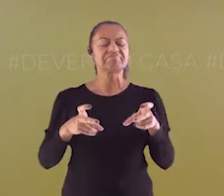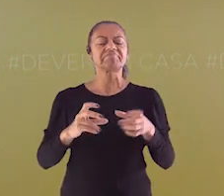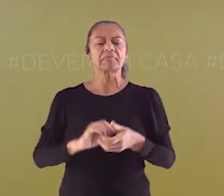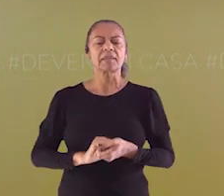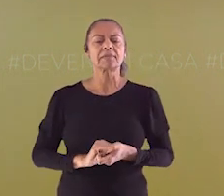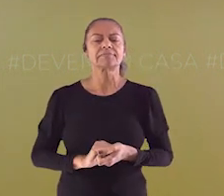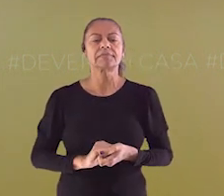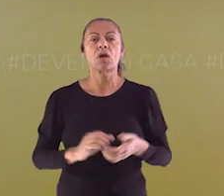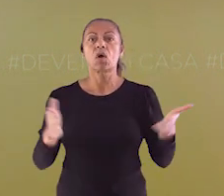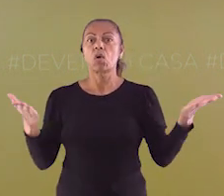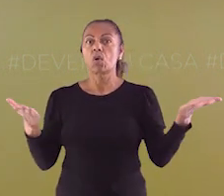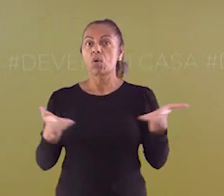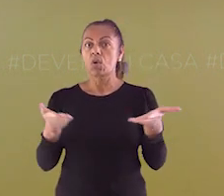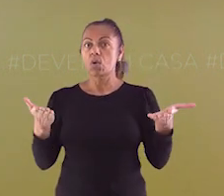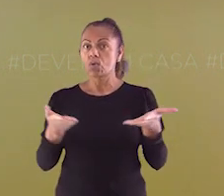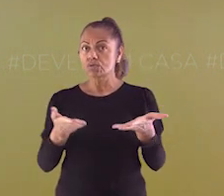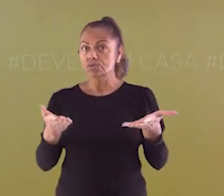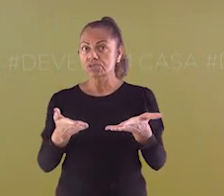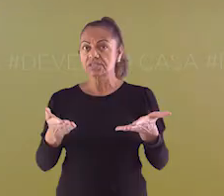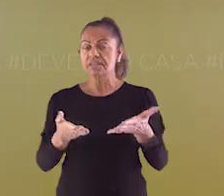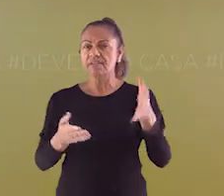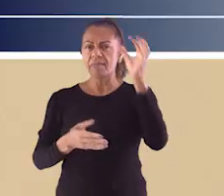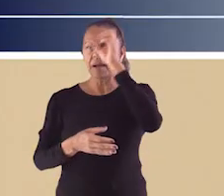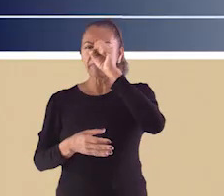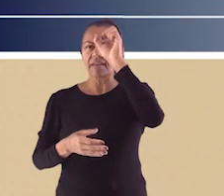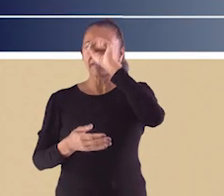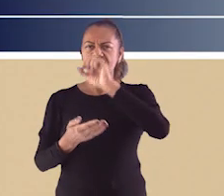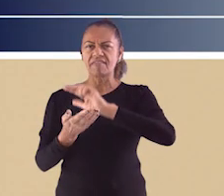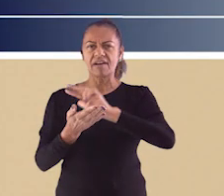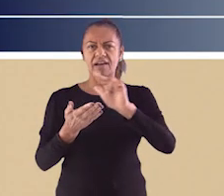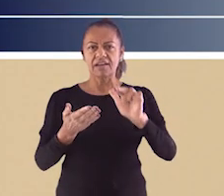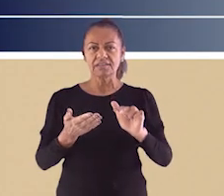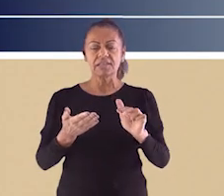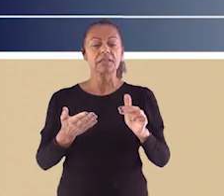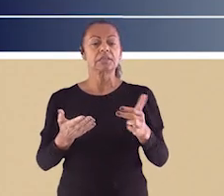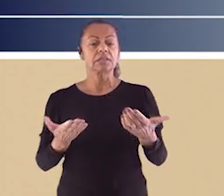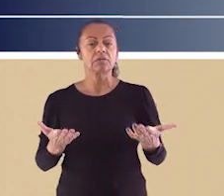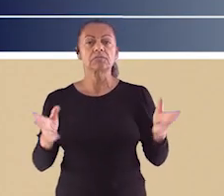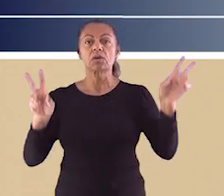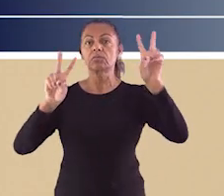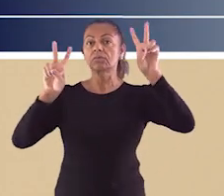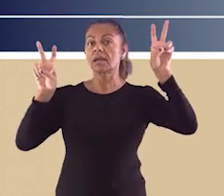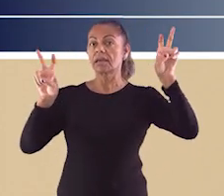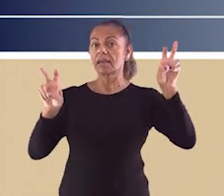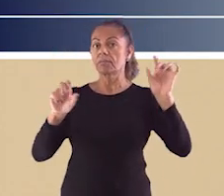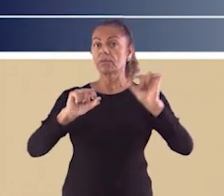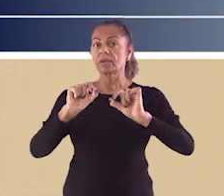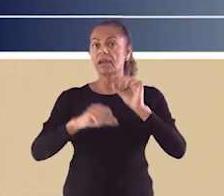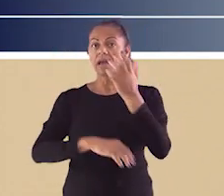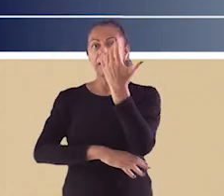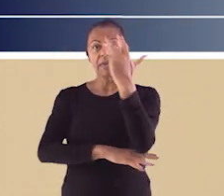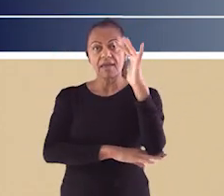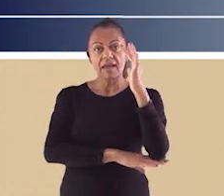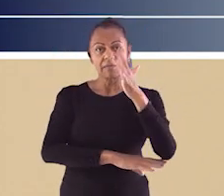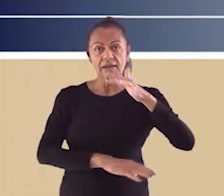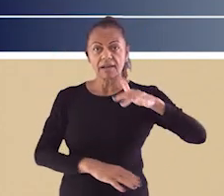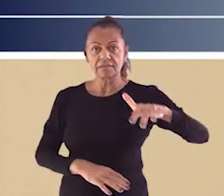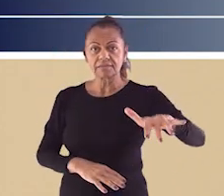e hoje teremos muito aprendizado. Hoje vamos trabalhar com o eixo temático meio ambiente